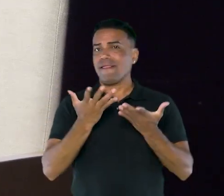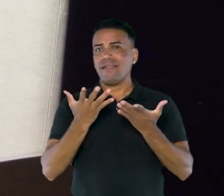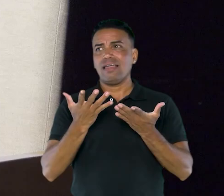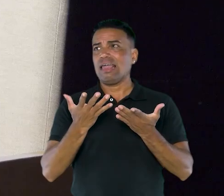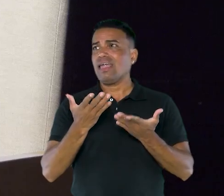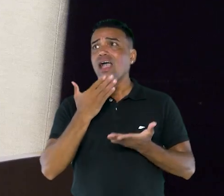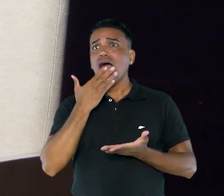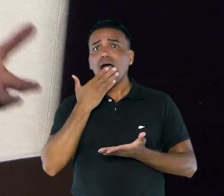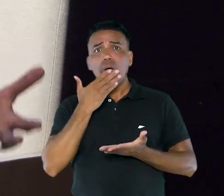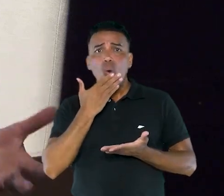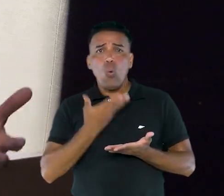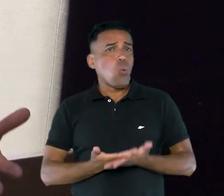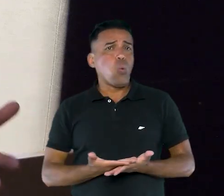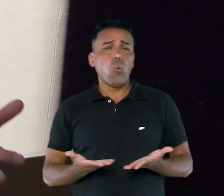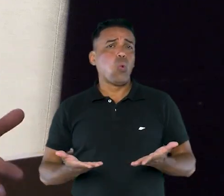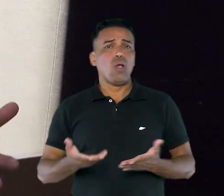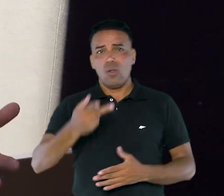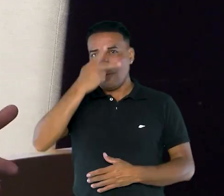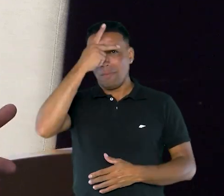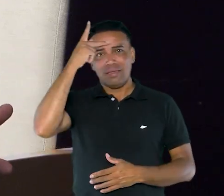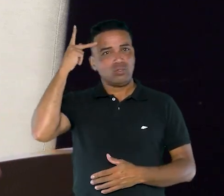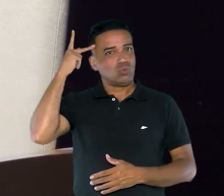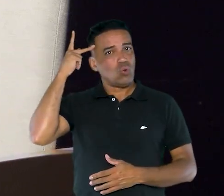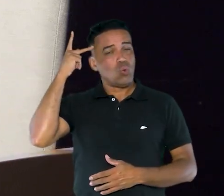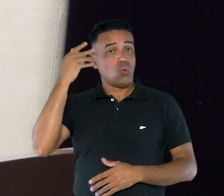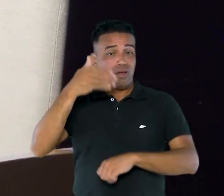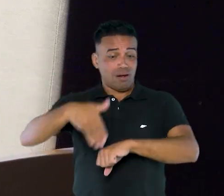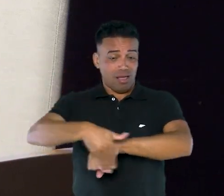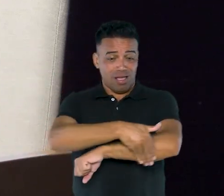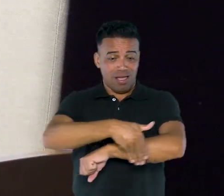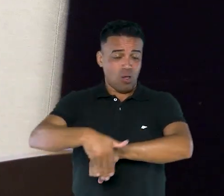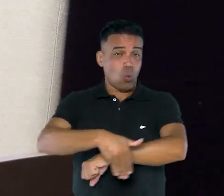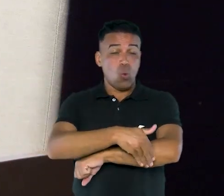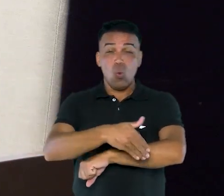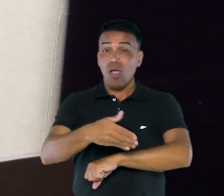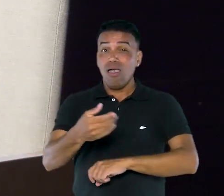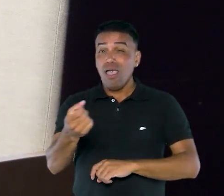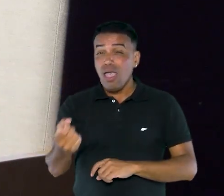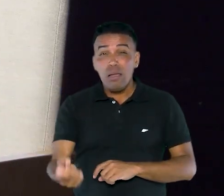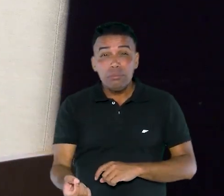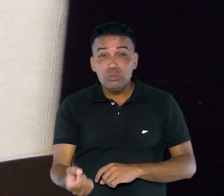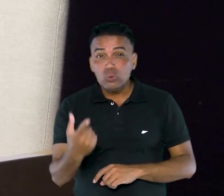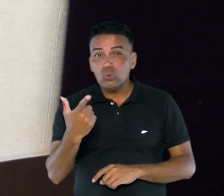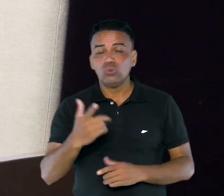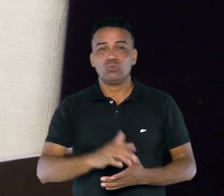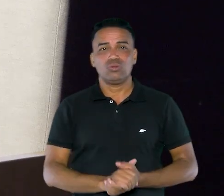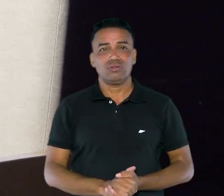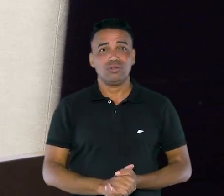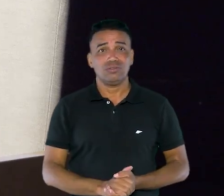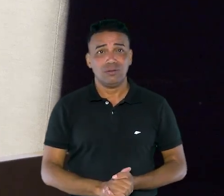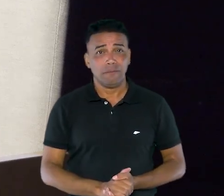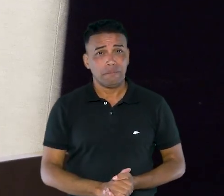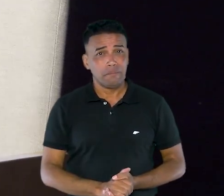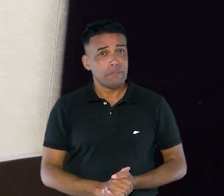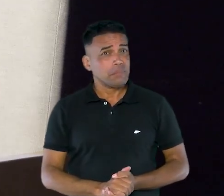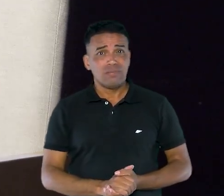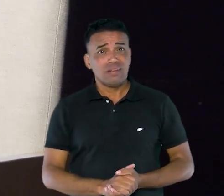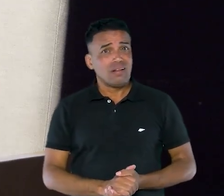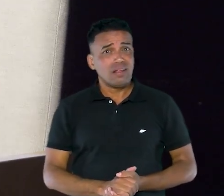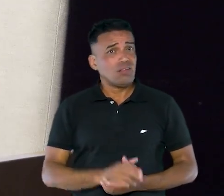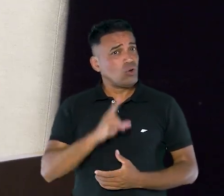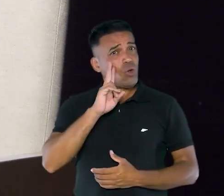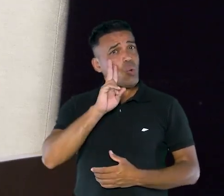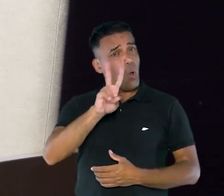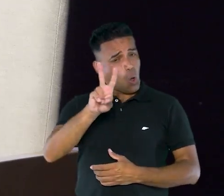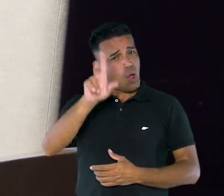É uma coisa tão chocante uma pessoa na rua. É tão absurdo que a gente choca com a gente,